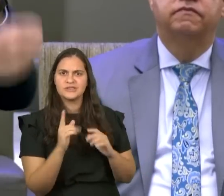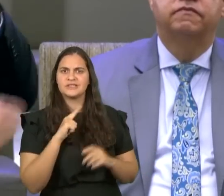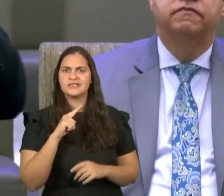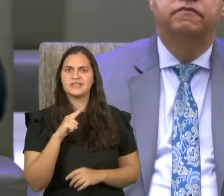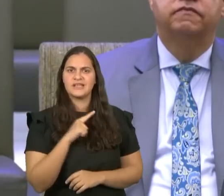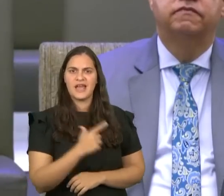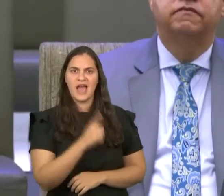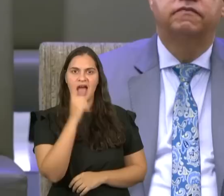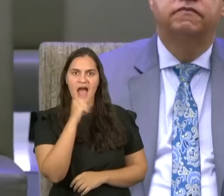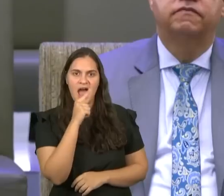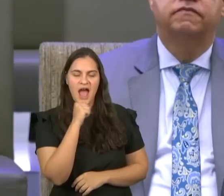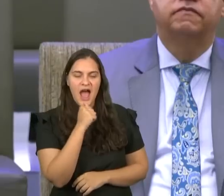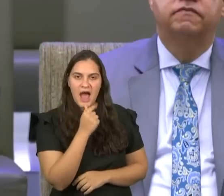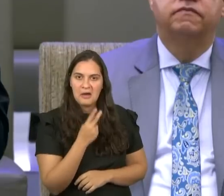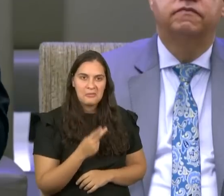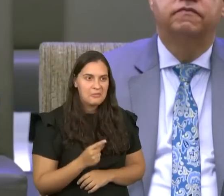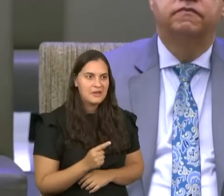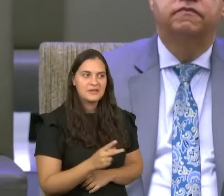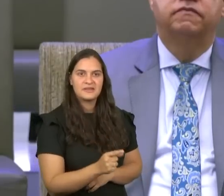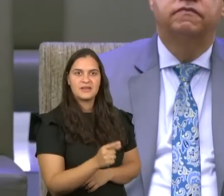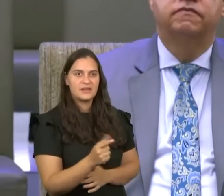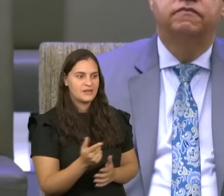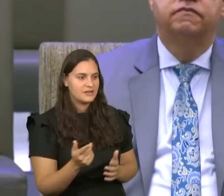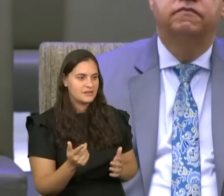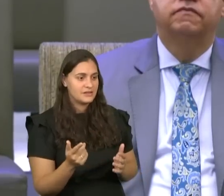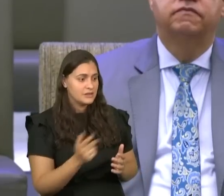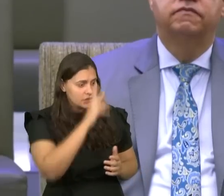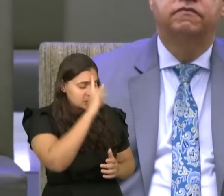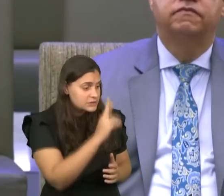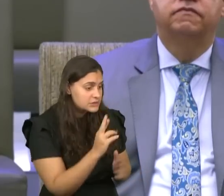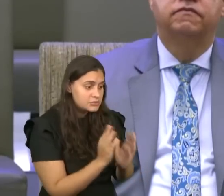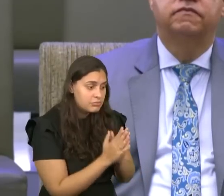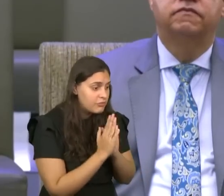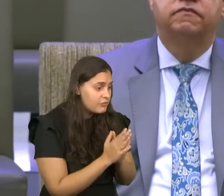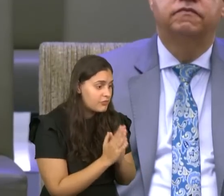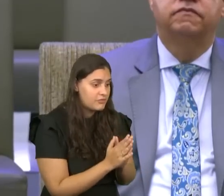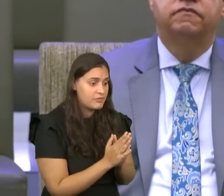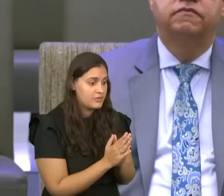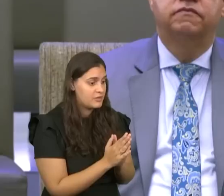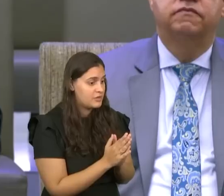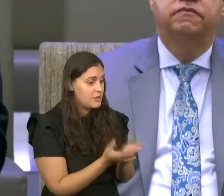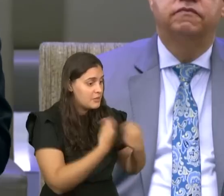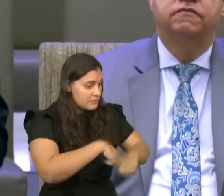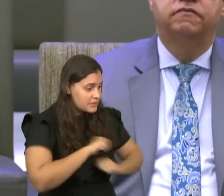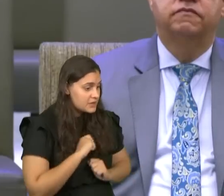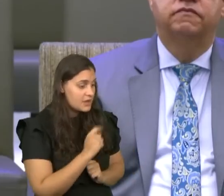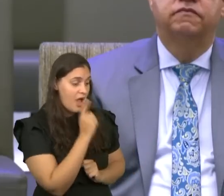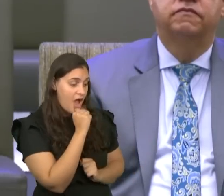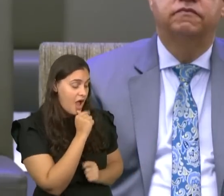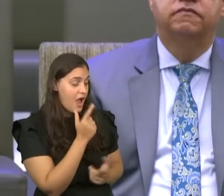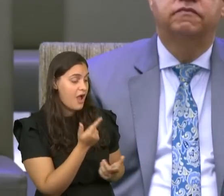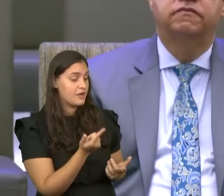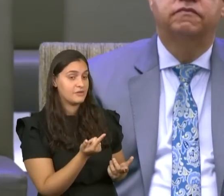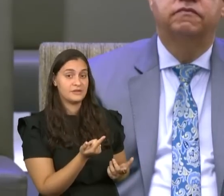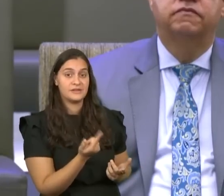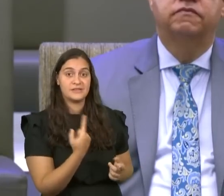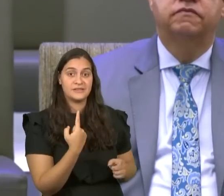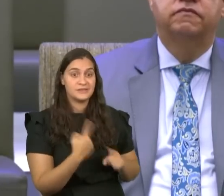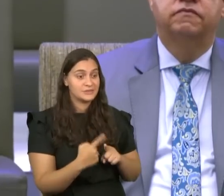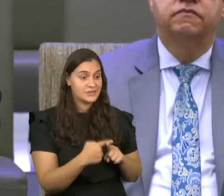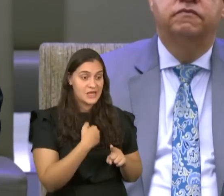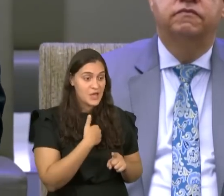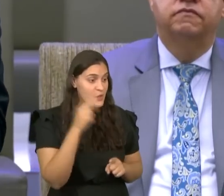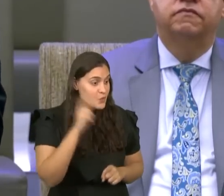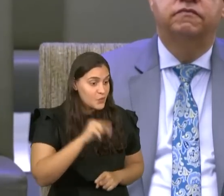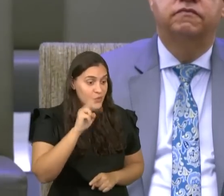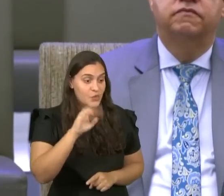saciaria a sua sede ela disse Senhor por favor teme dessa água assim eu nunca mais